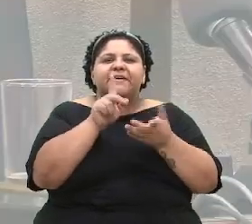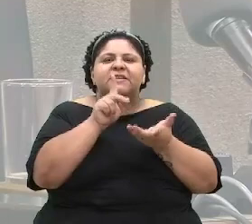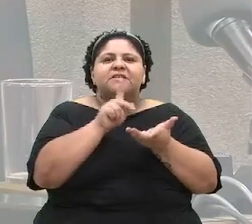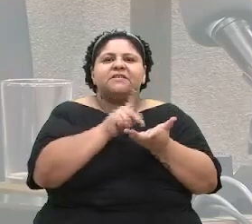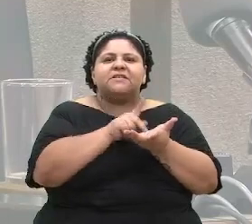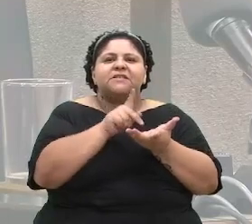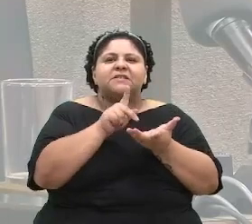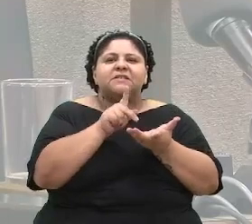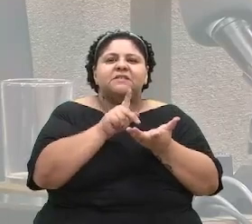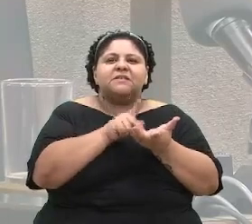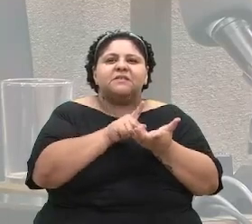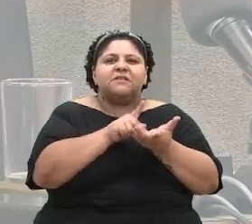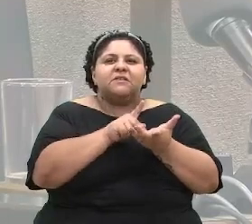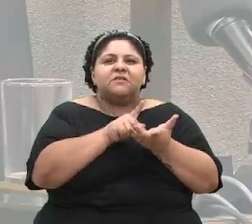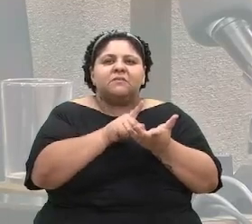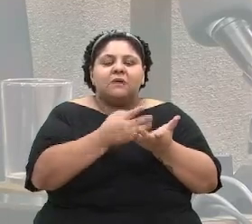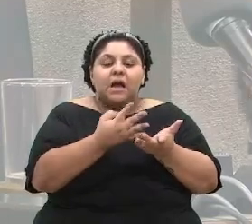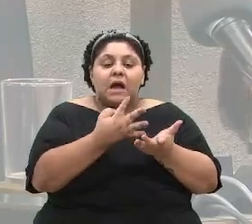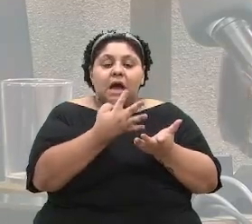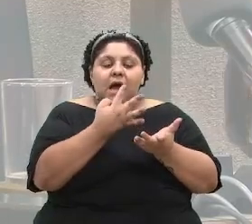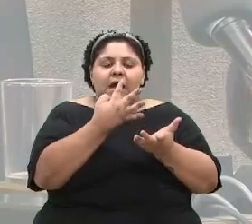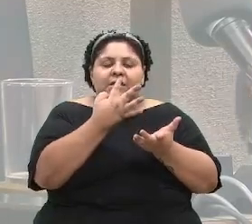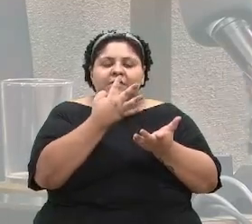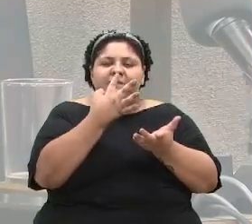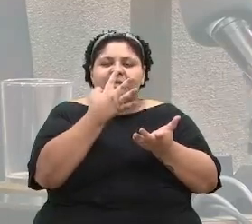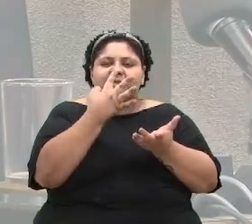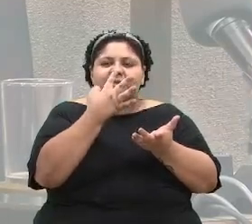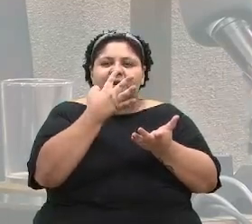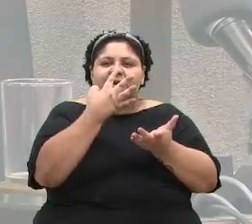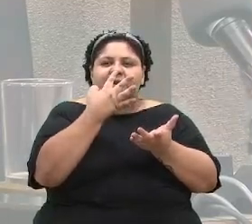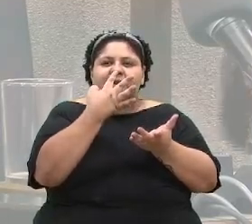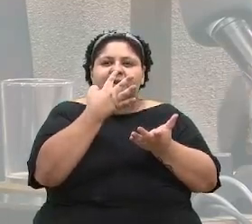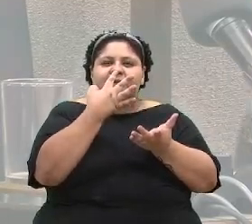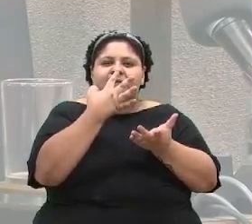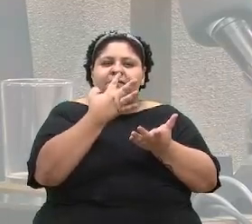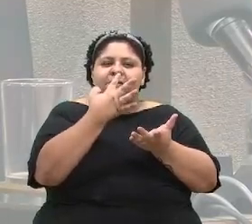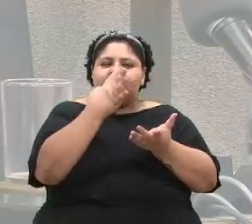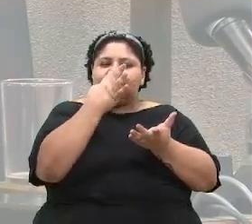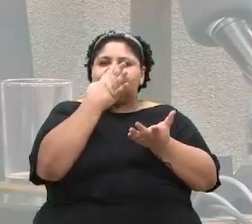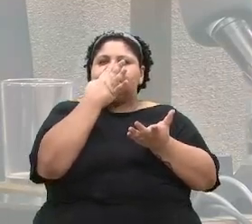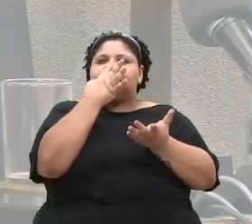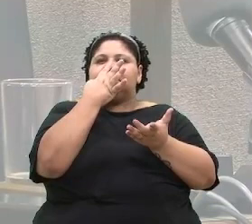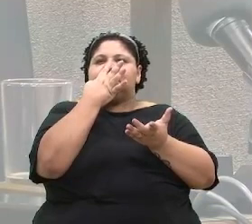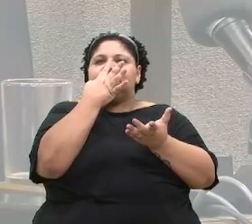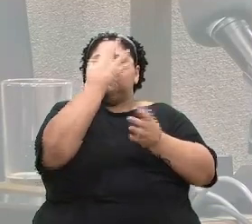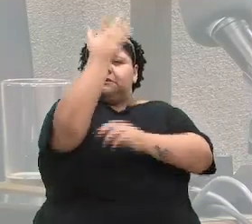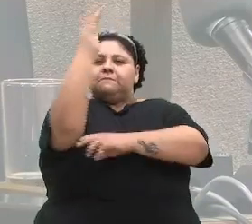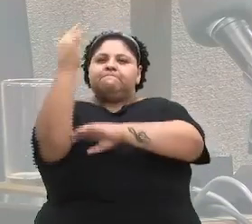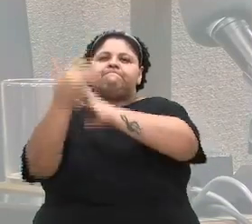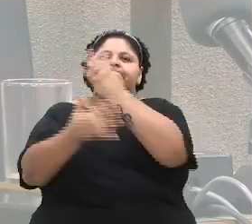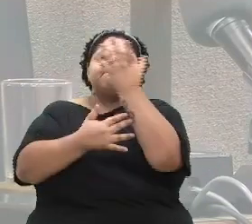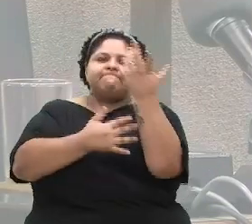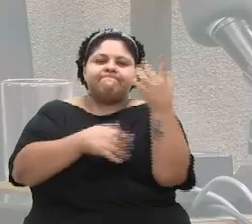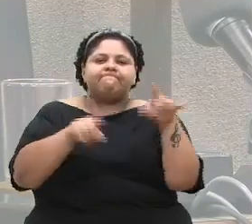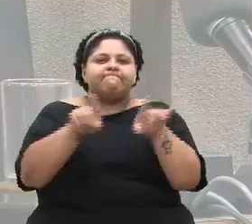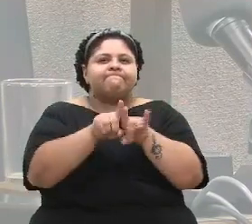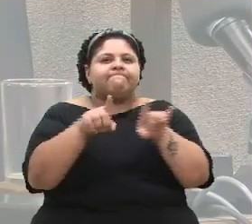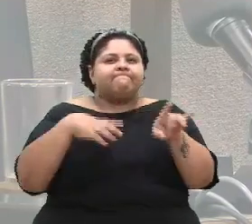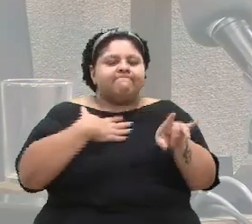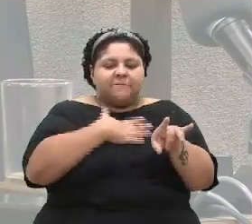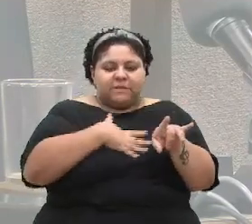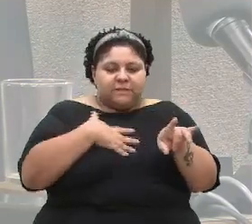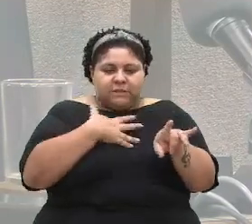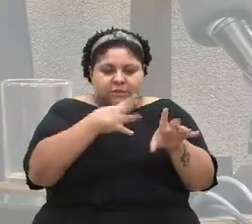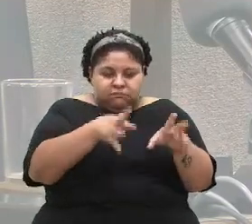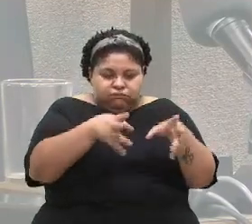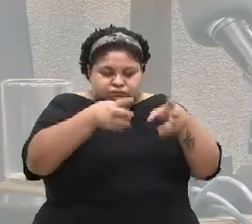pela grama, pelo seu gramado. A garagem é uma bagunça, mas o gramado tem que ser perfeito. E também essa sensação de pressentimento,